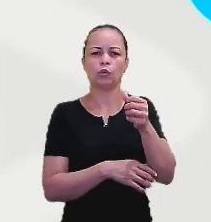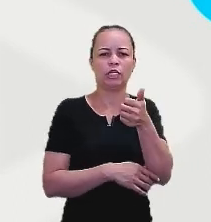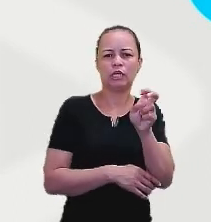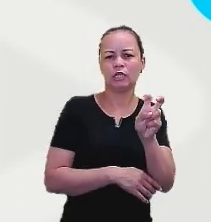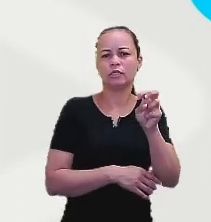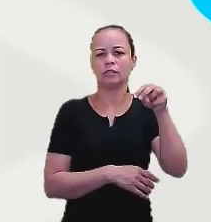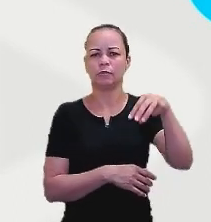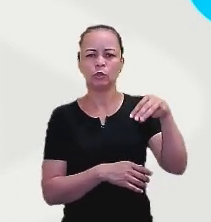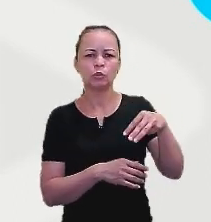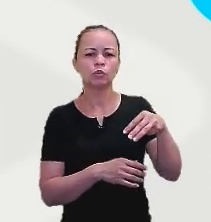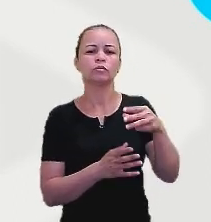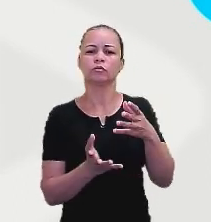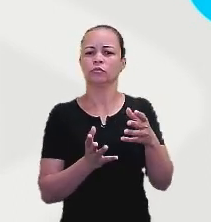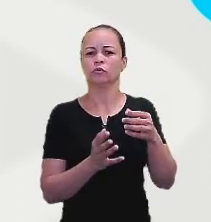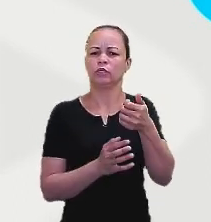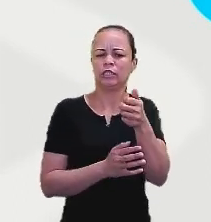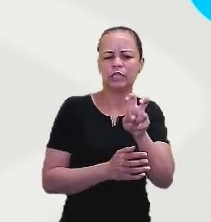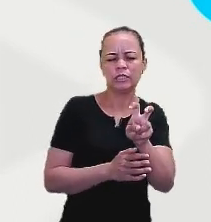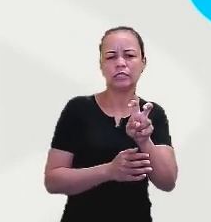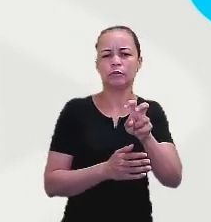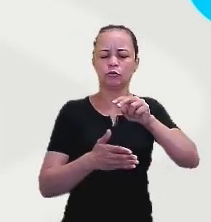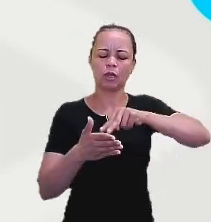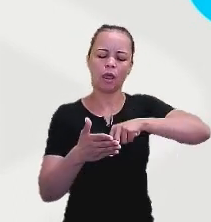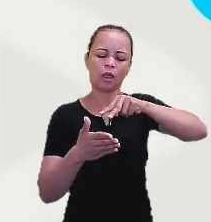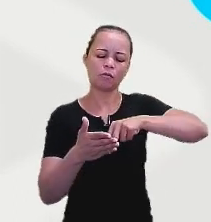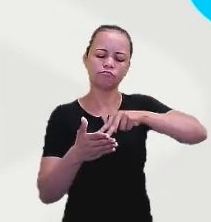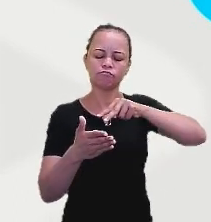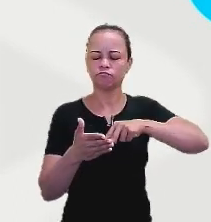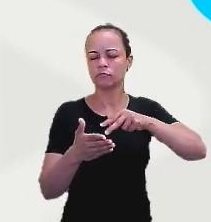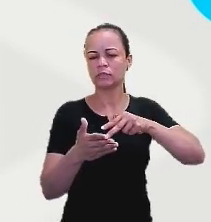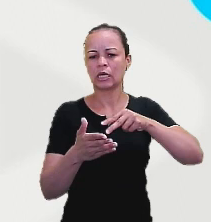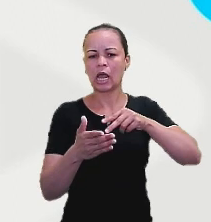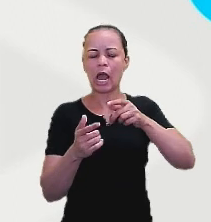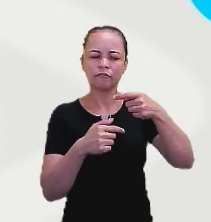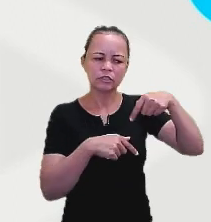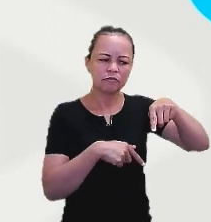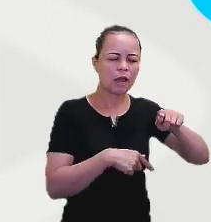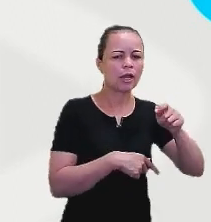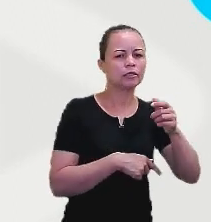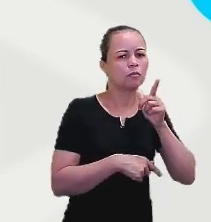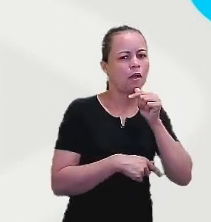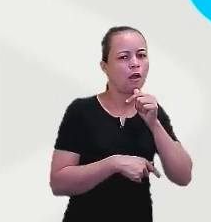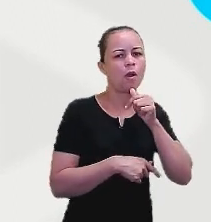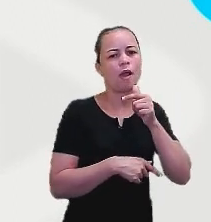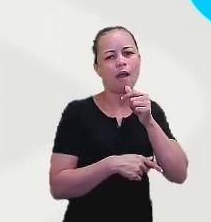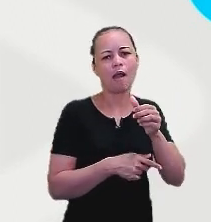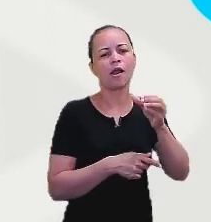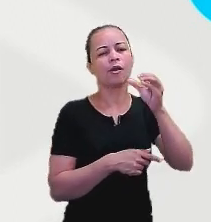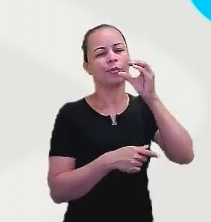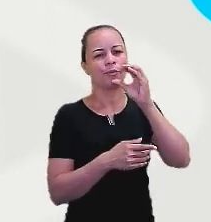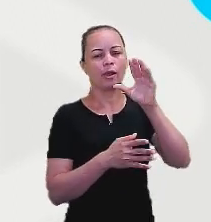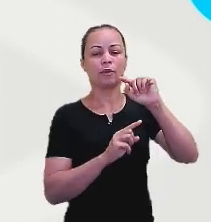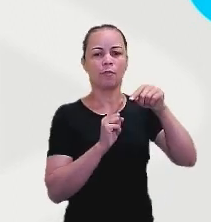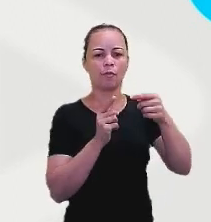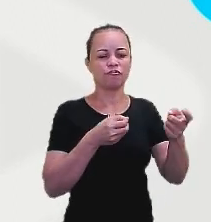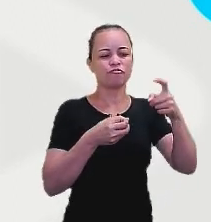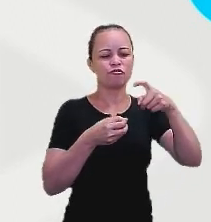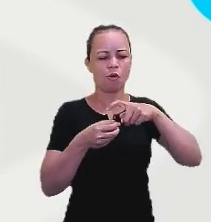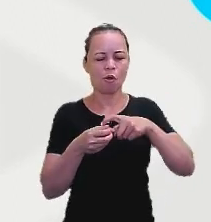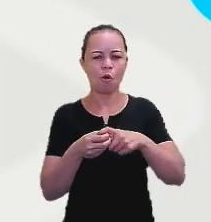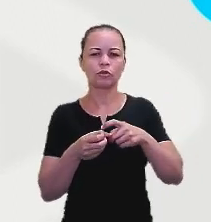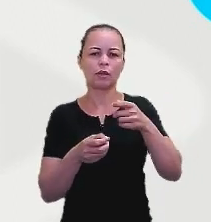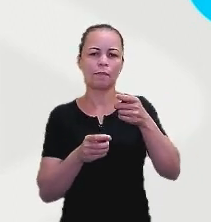levantar, tomar uma água, retornar, continuar ali com mais 15 minutos, né? Depois você pode prolongar esse